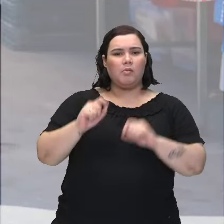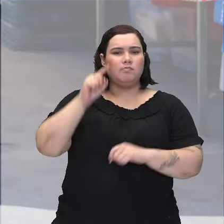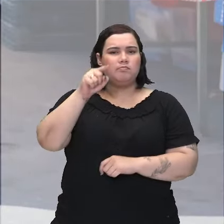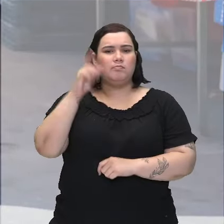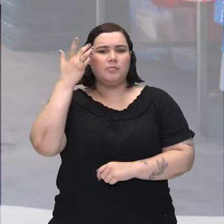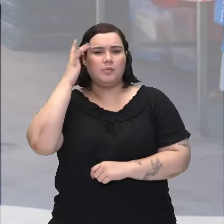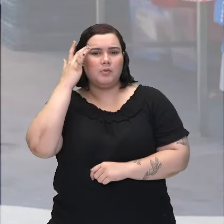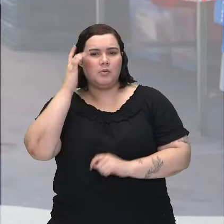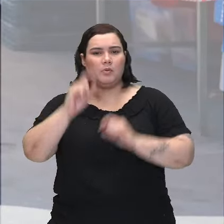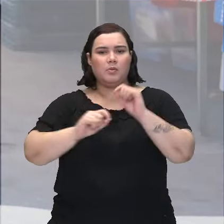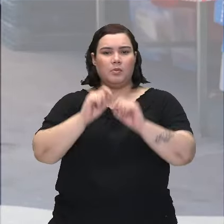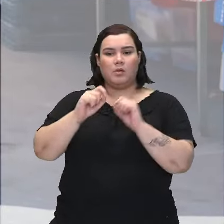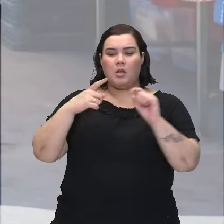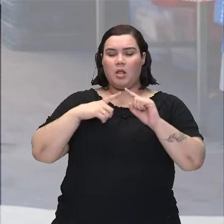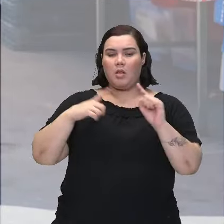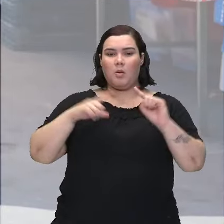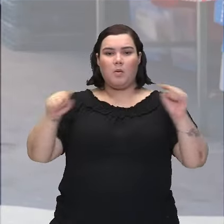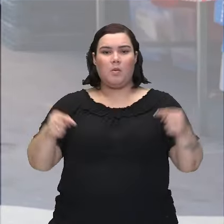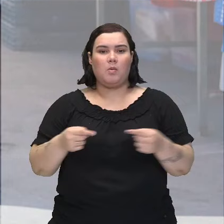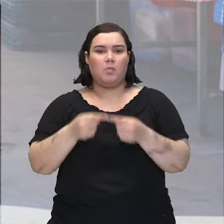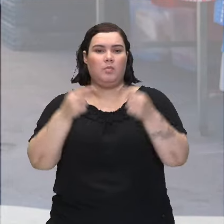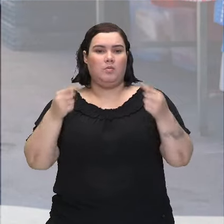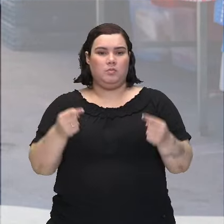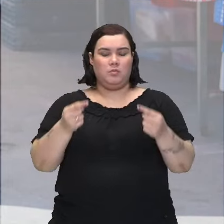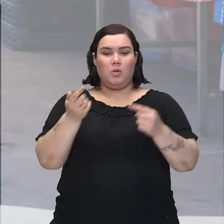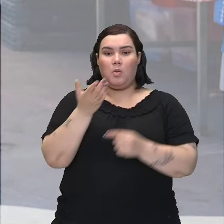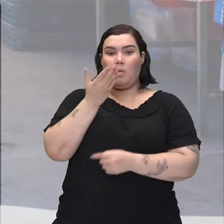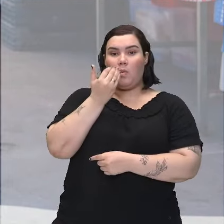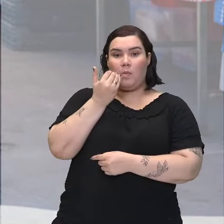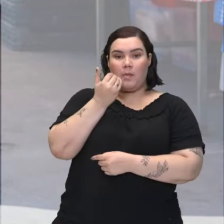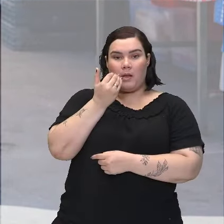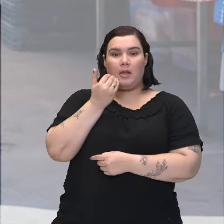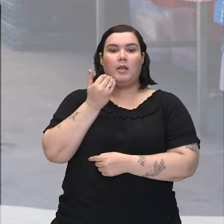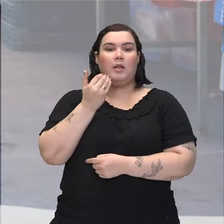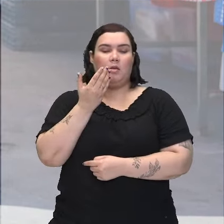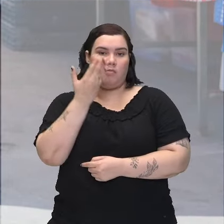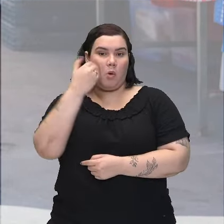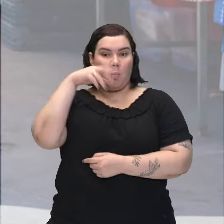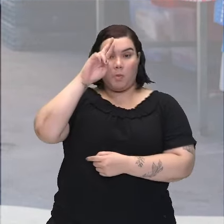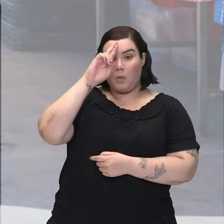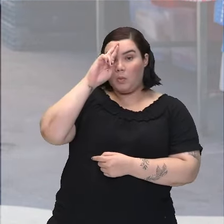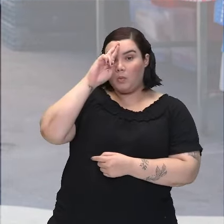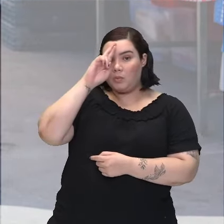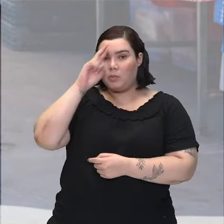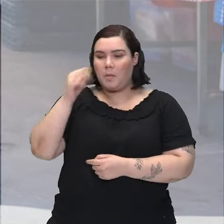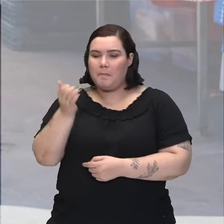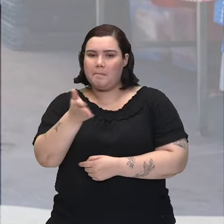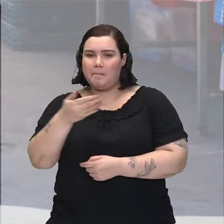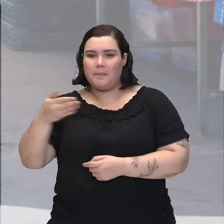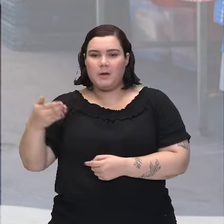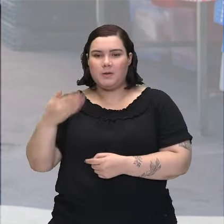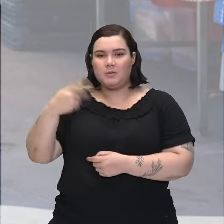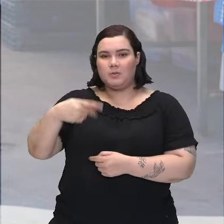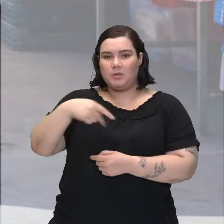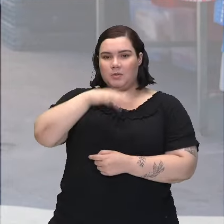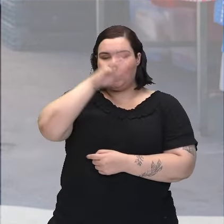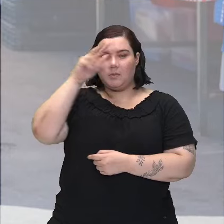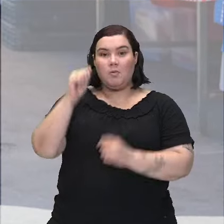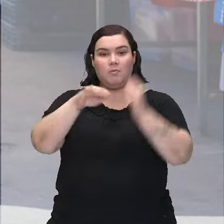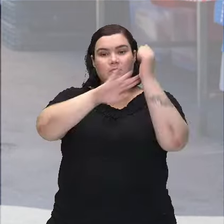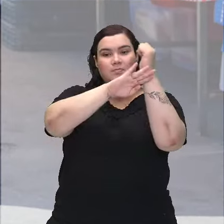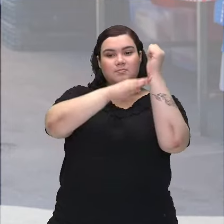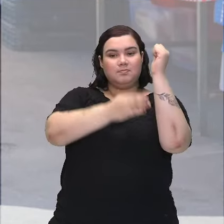da combinação como prato principal de um almoço, o peixe amazônico chamado